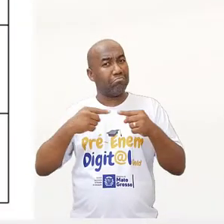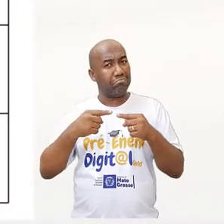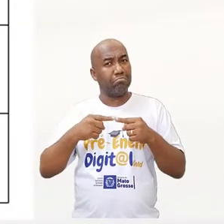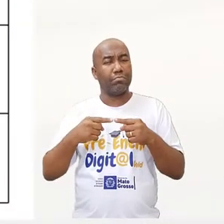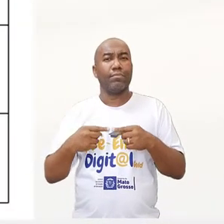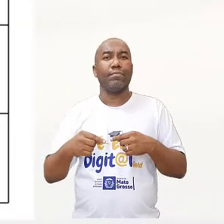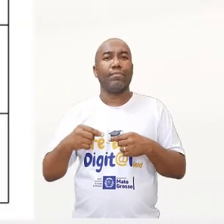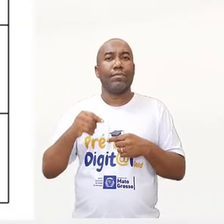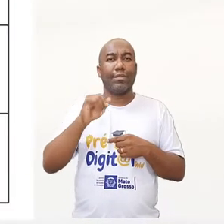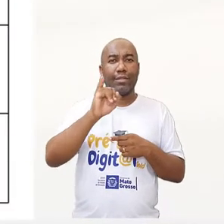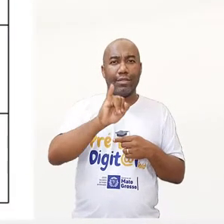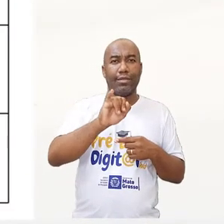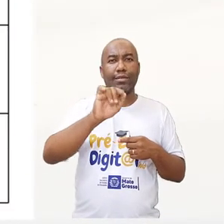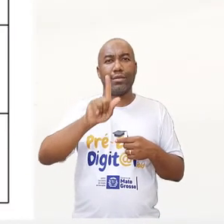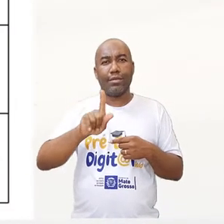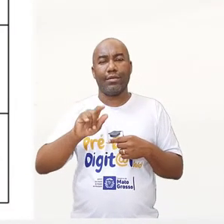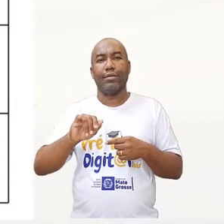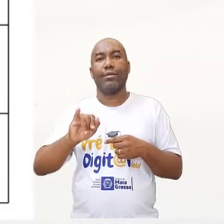IG,